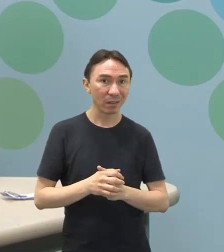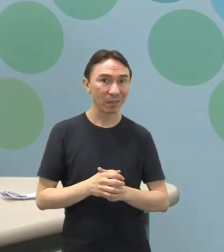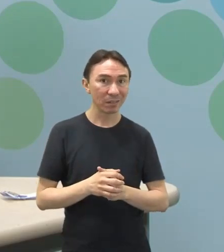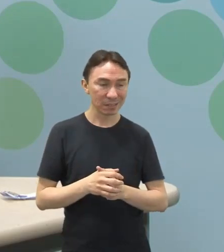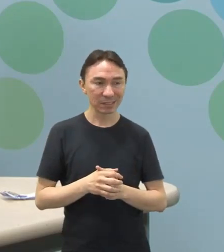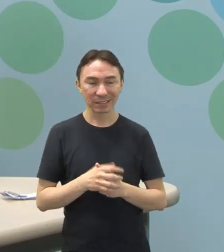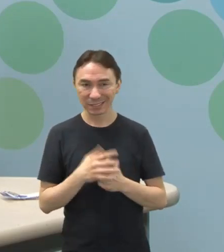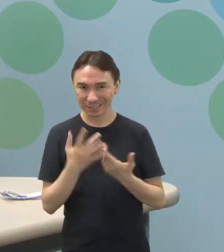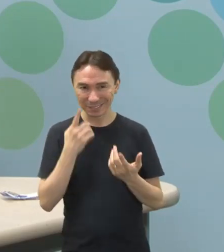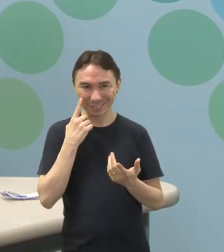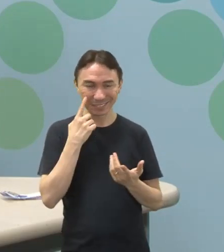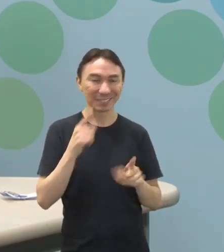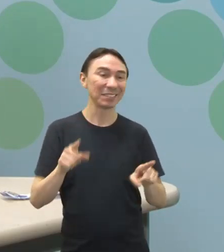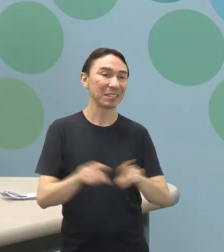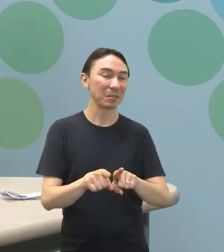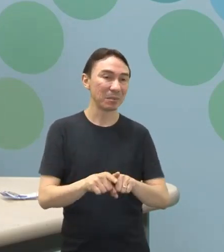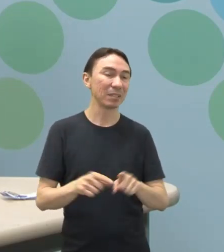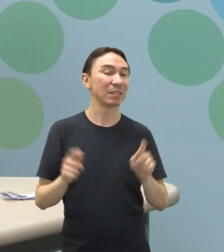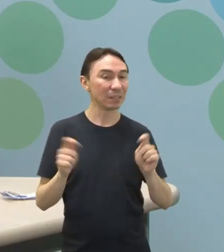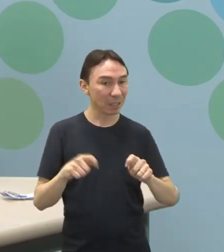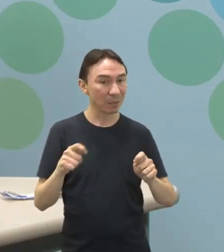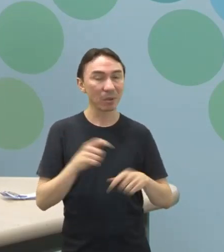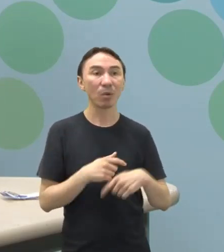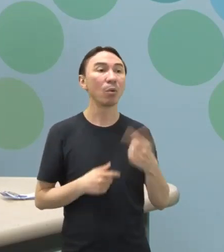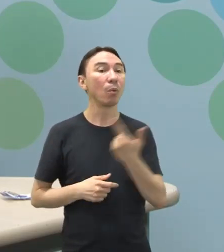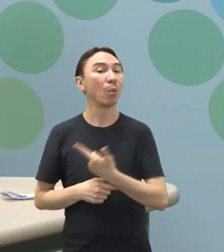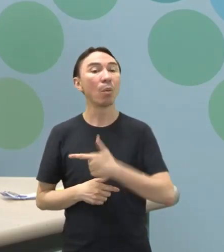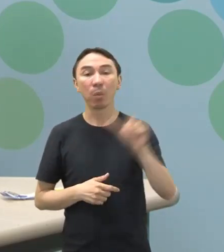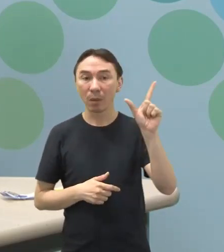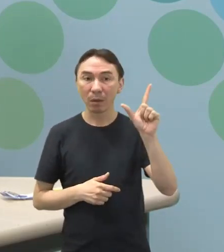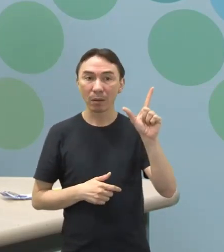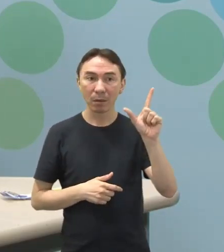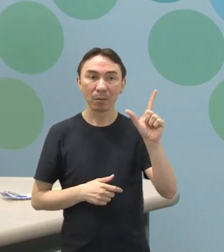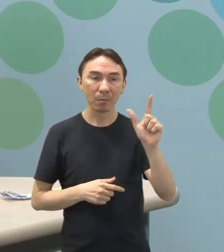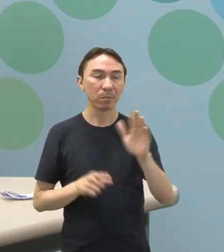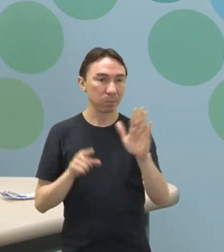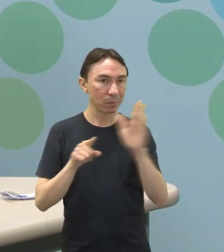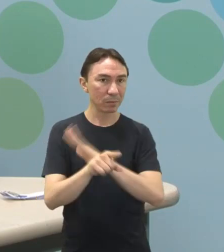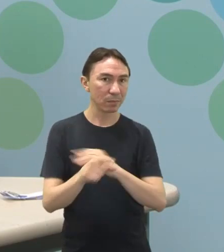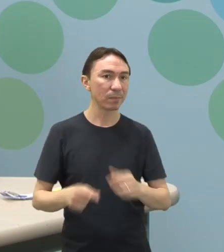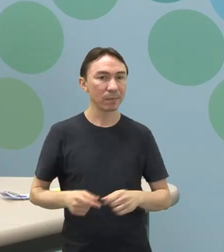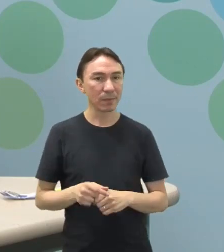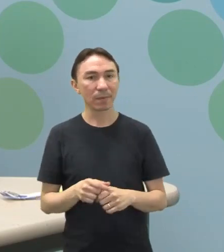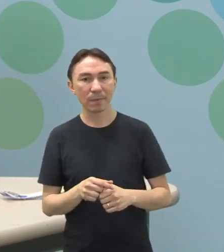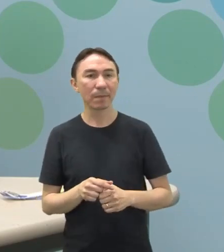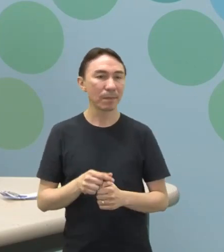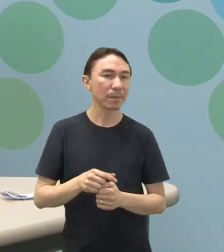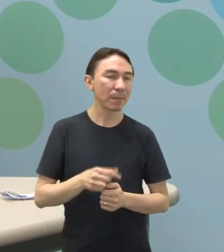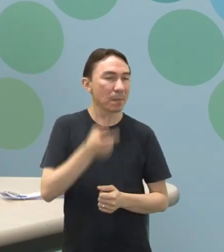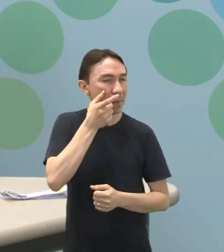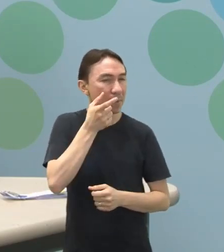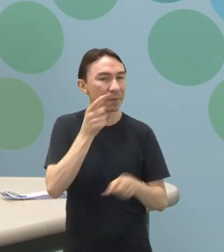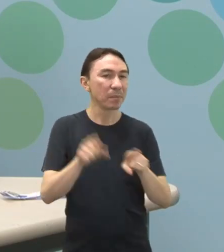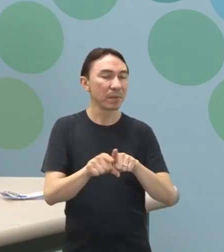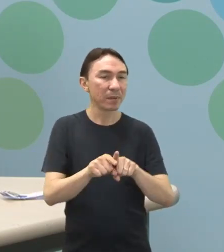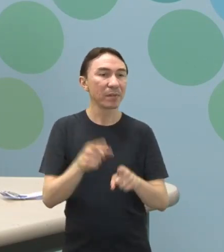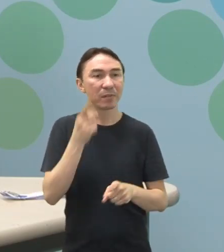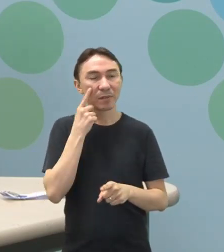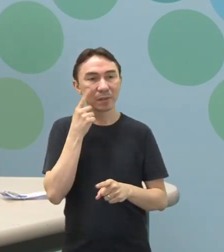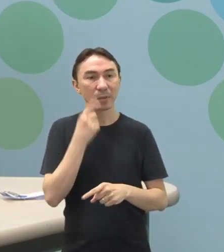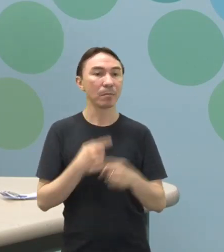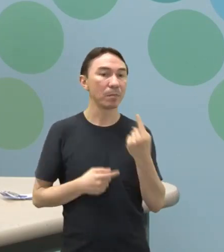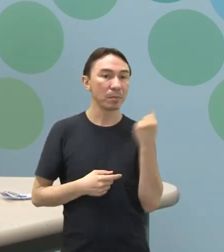que o uma outra pergunta interessante também seria olhando para o primeiro limpar o segundo termo